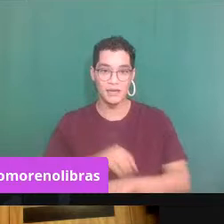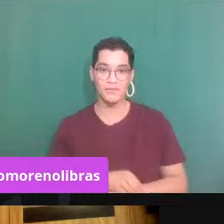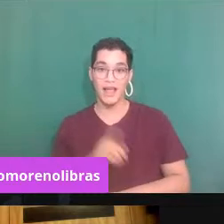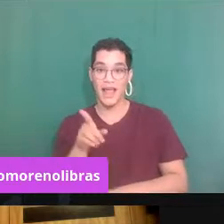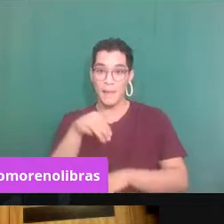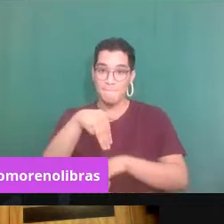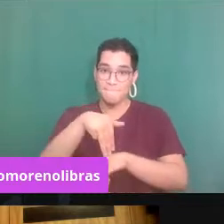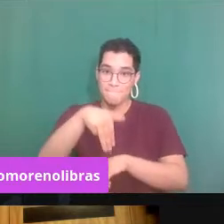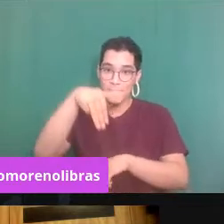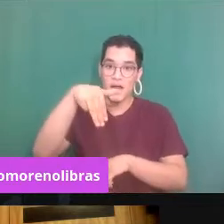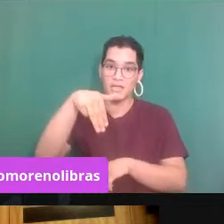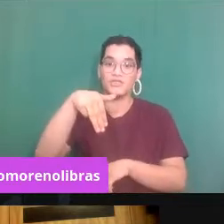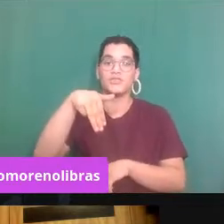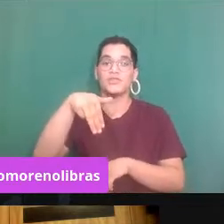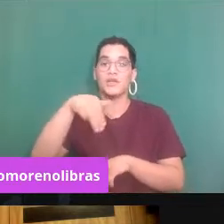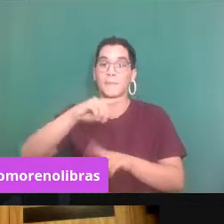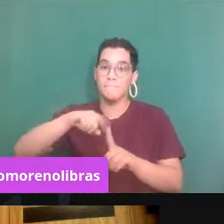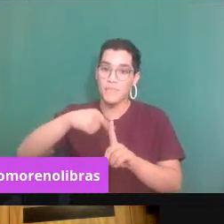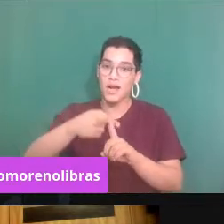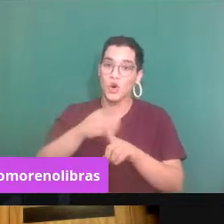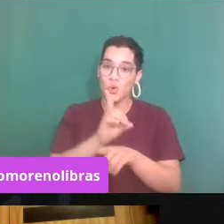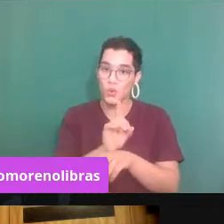Linguagem pela PUC de São Paulo.